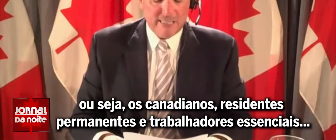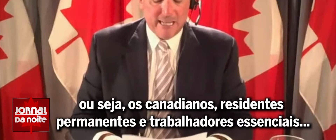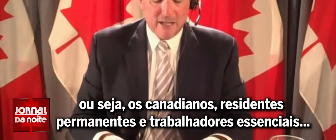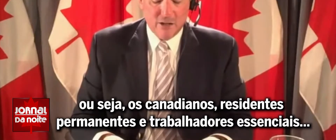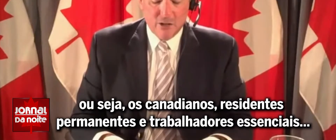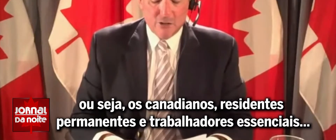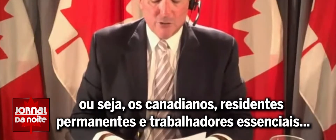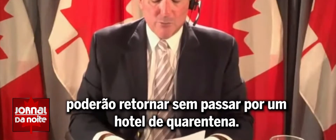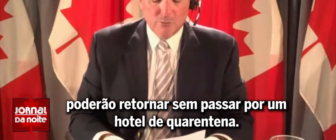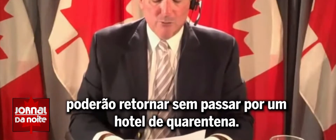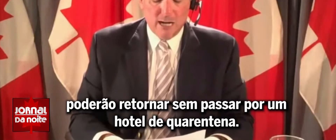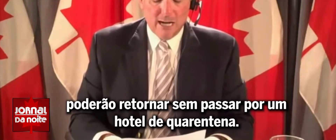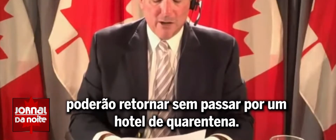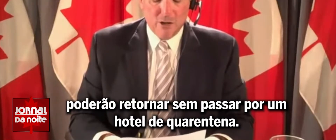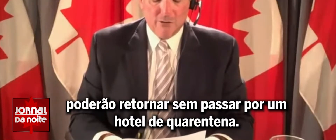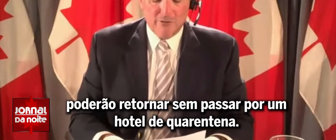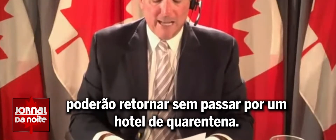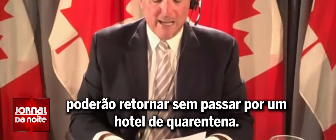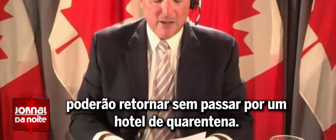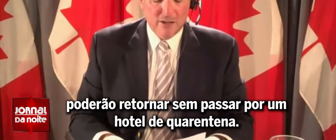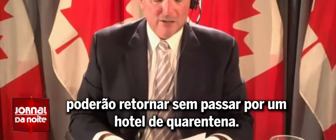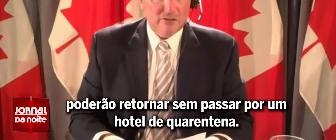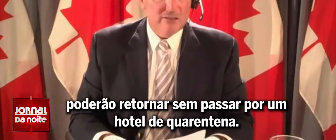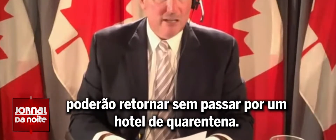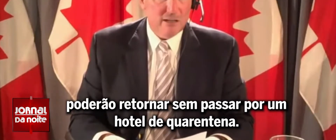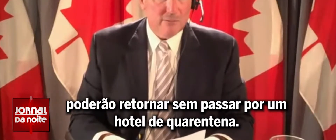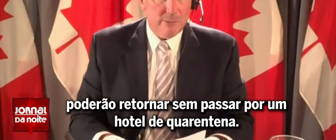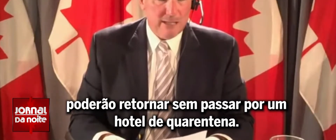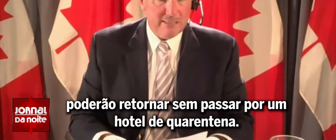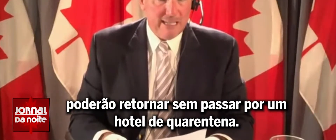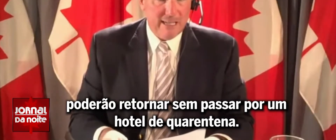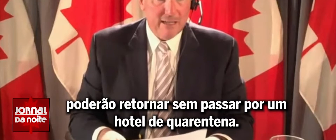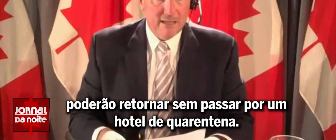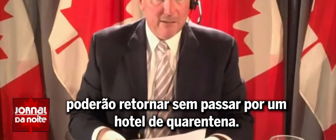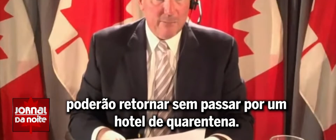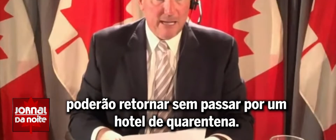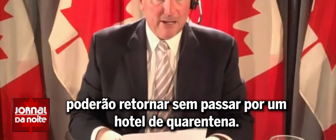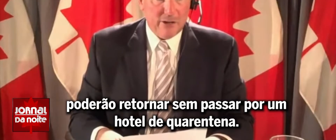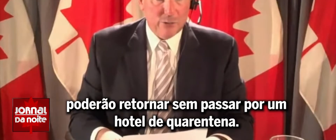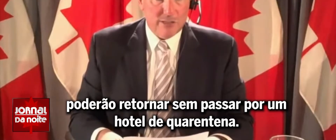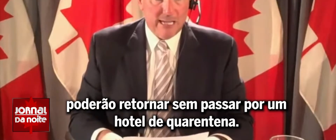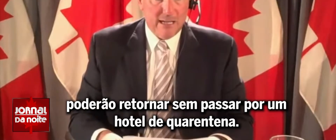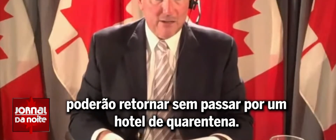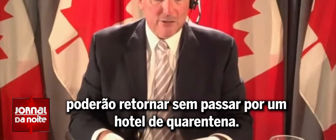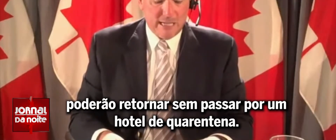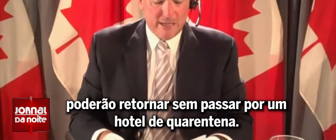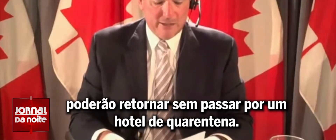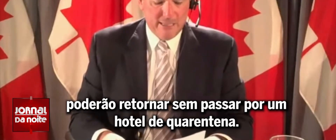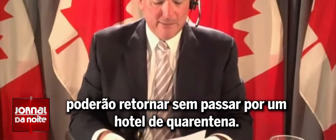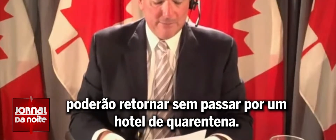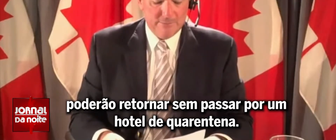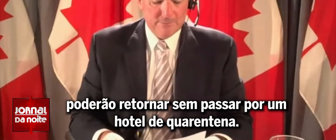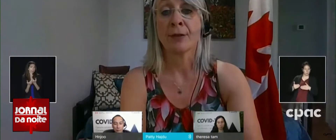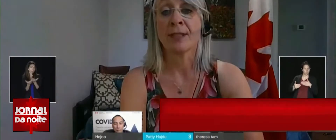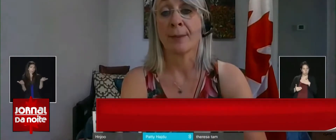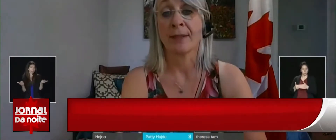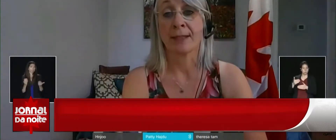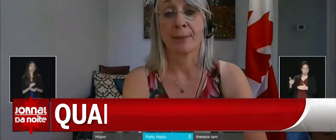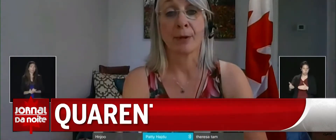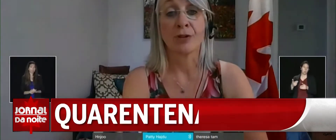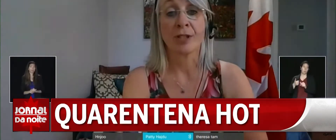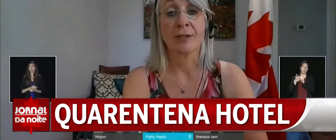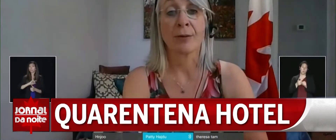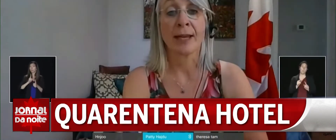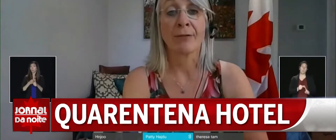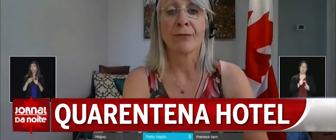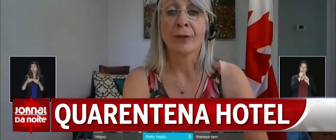trabalhos essência de povoar Lafer são passe para e da carne ontem a